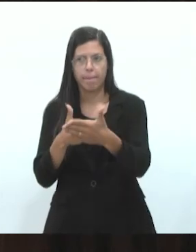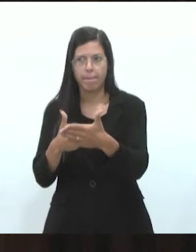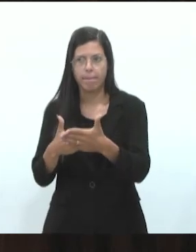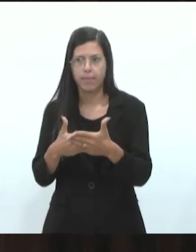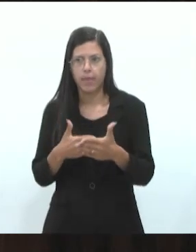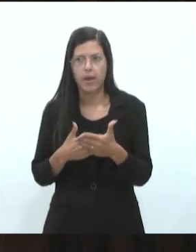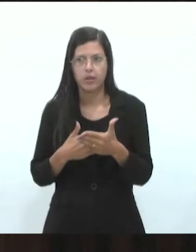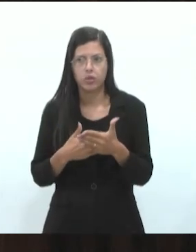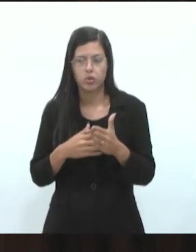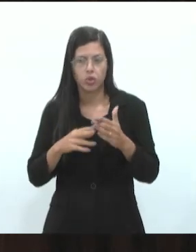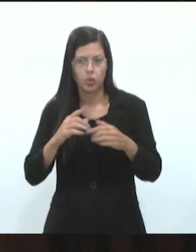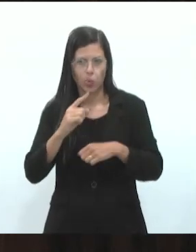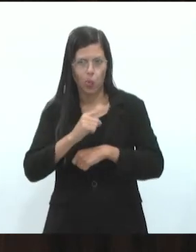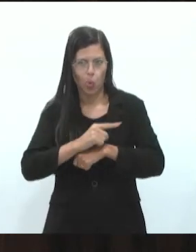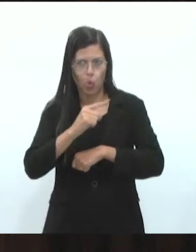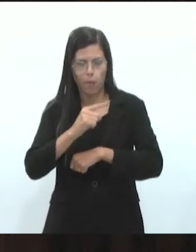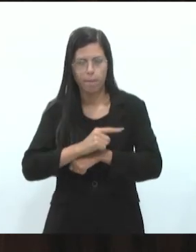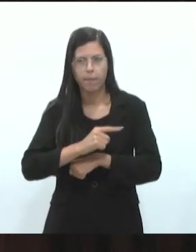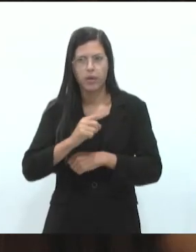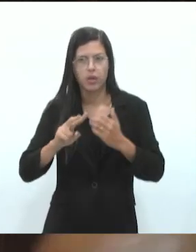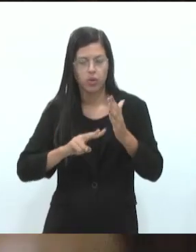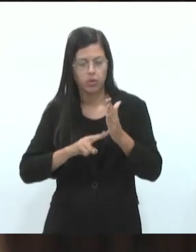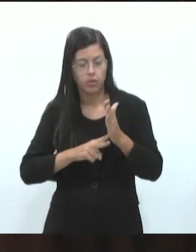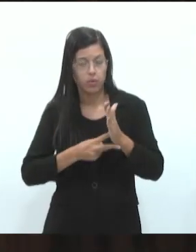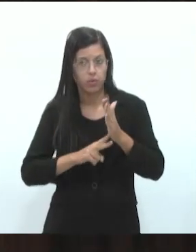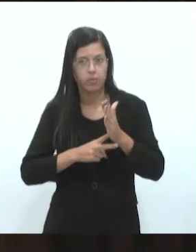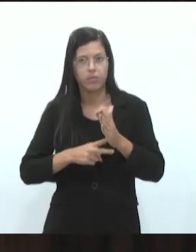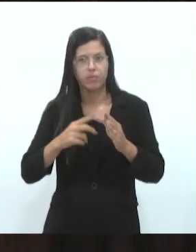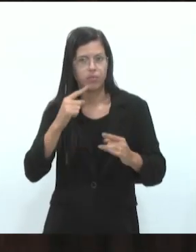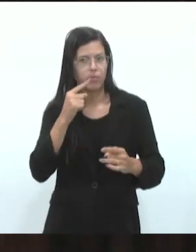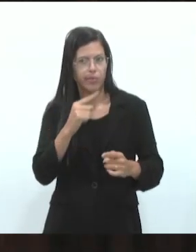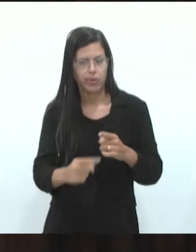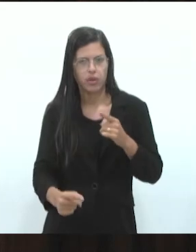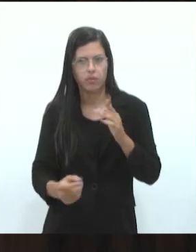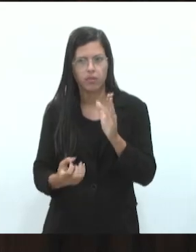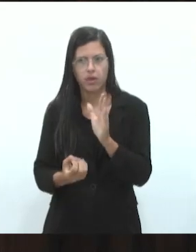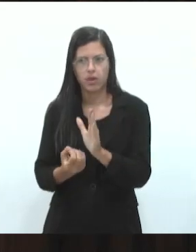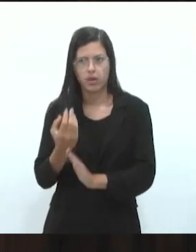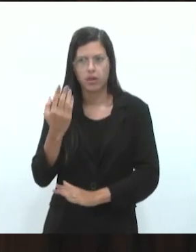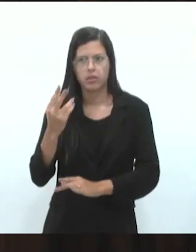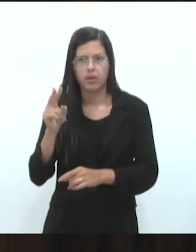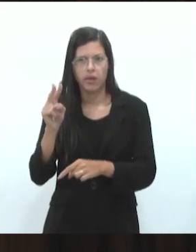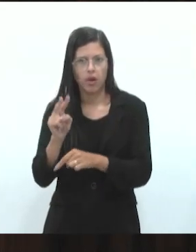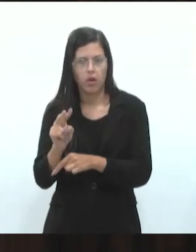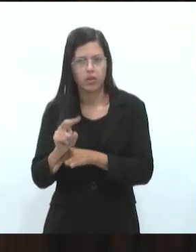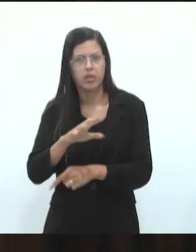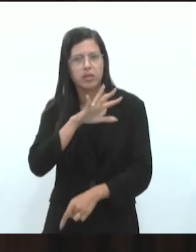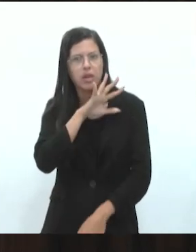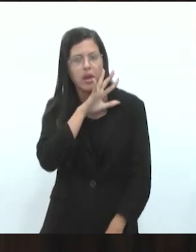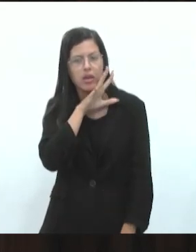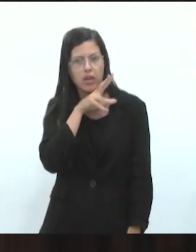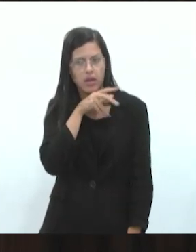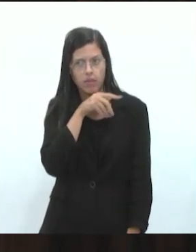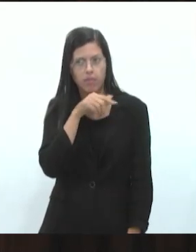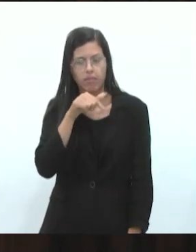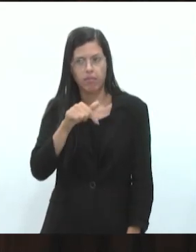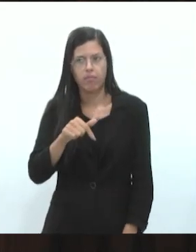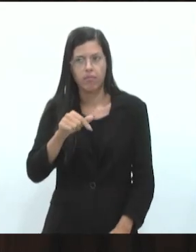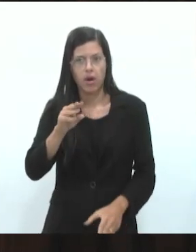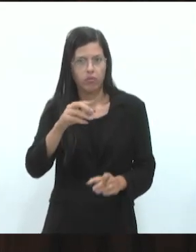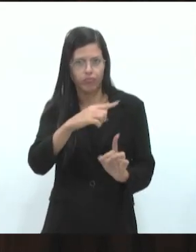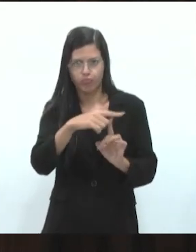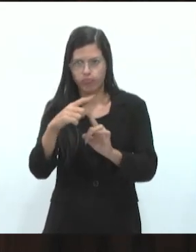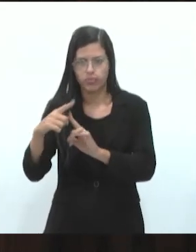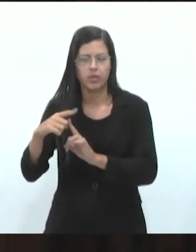de Condomínio proíba, de forma genérica, a criação e a guarda de animais de qualquer espécie nas unidades